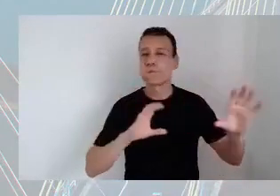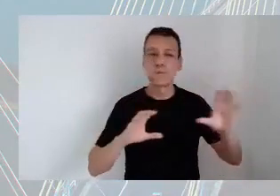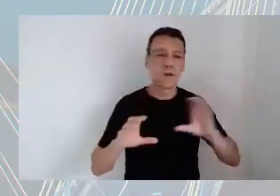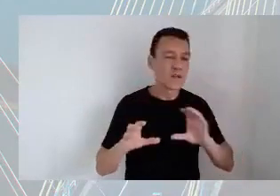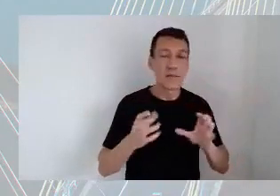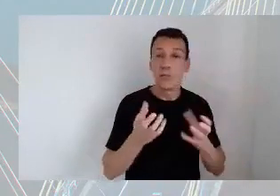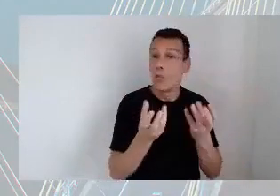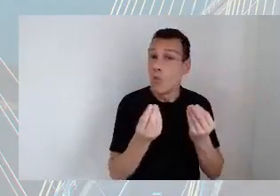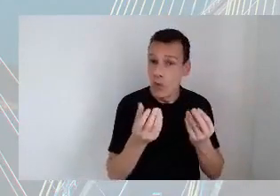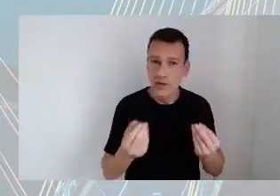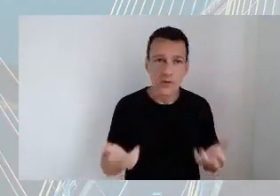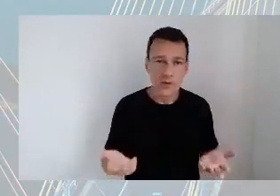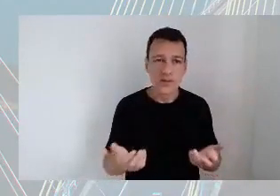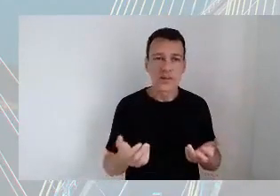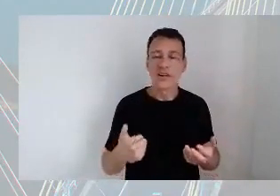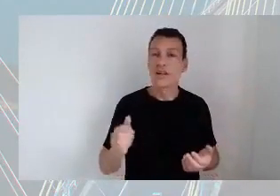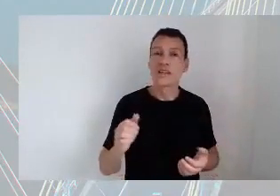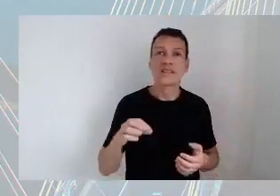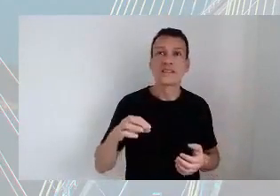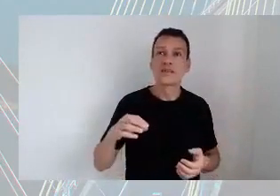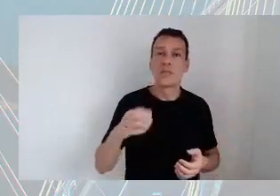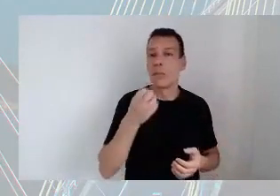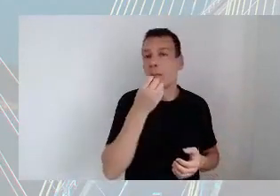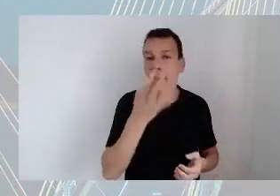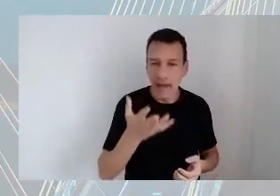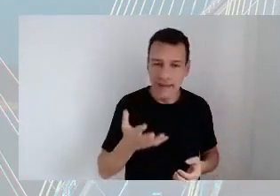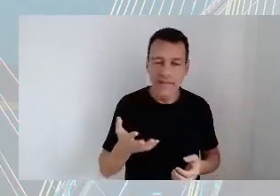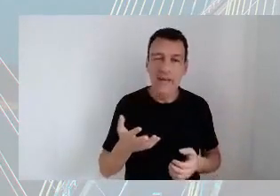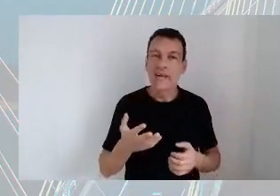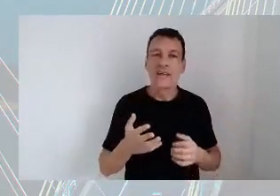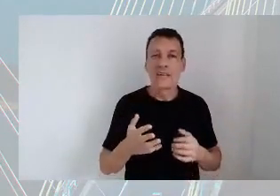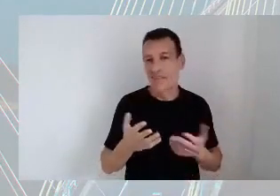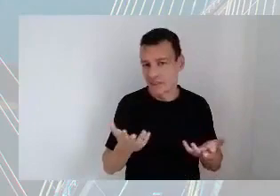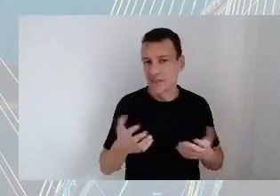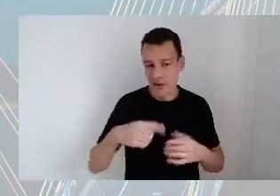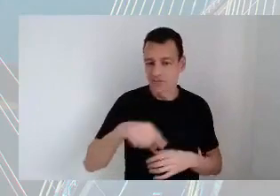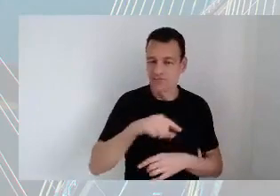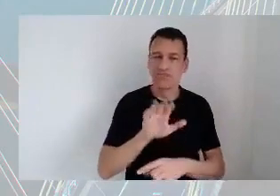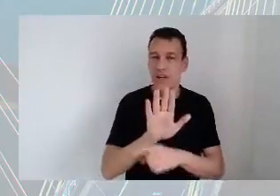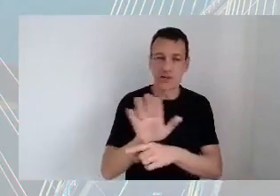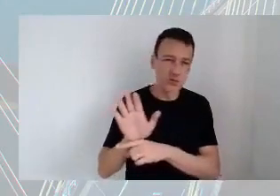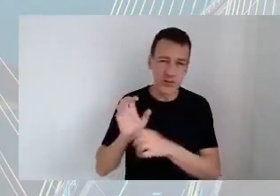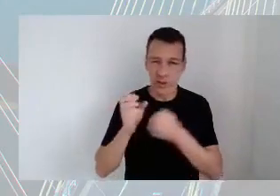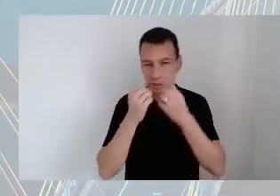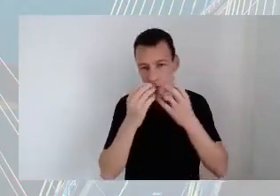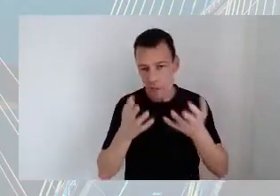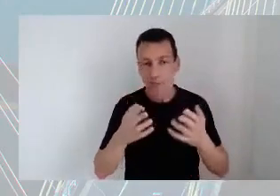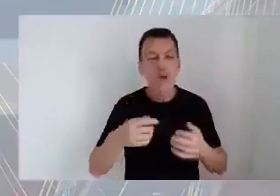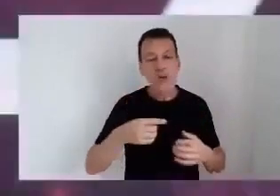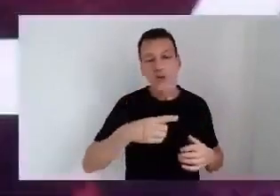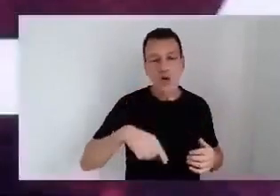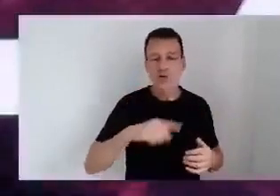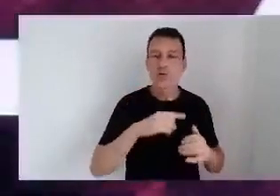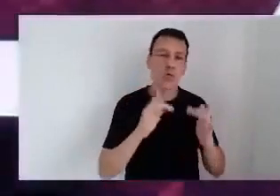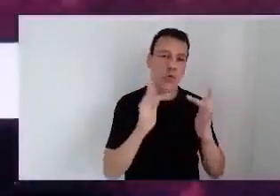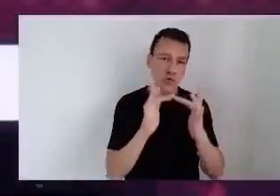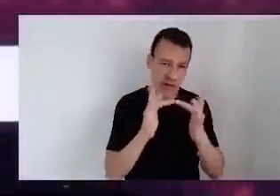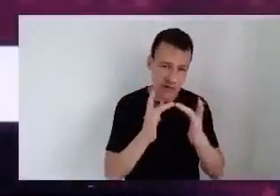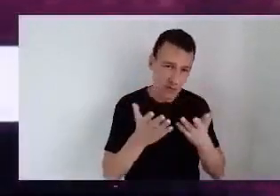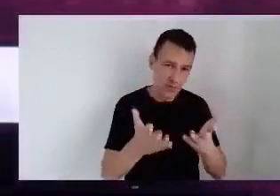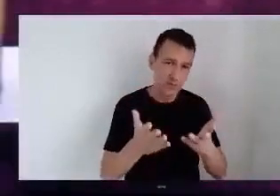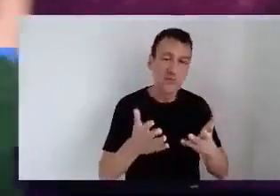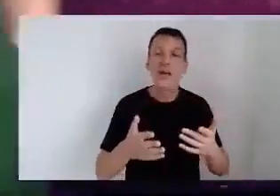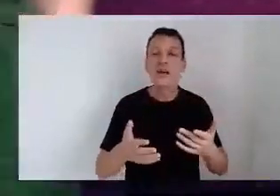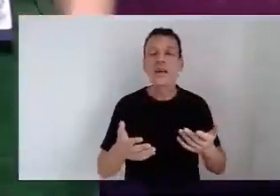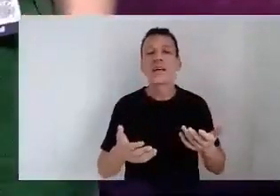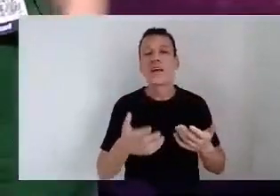nós sabemos disso, né. E a gente deixa aqui nosso contato, a apresentação está à disposição de vocês também. Fiquem à vontade para,